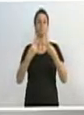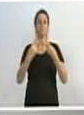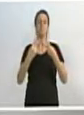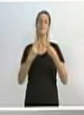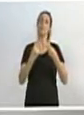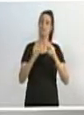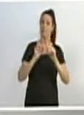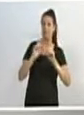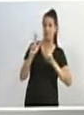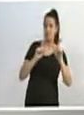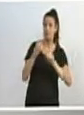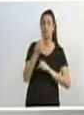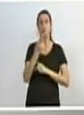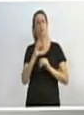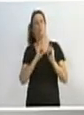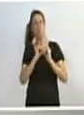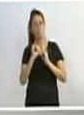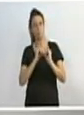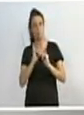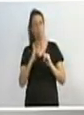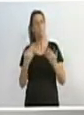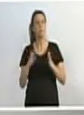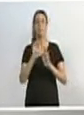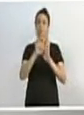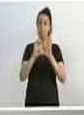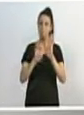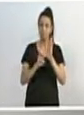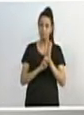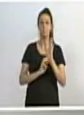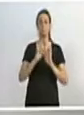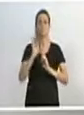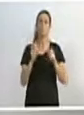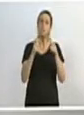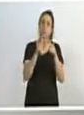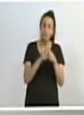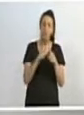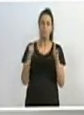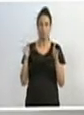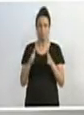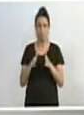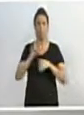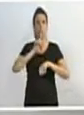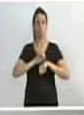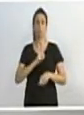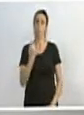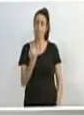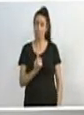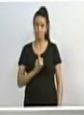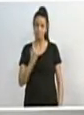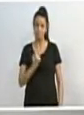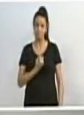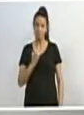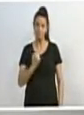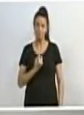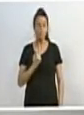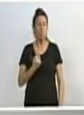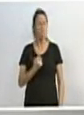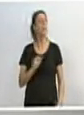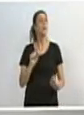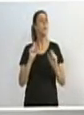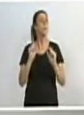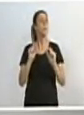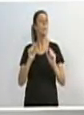O Estatuto Municipal da Micro e Pequena Empresa, da Empresa de Pequeno Porte, do Empreendedor Individual, ele nada